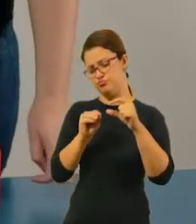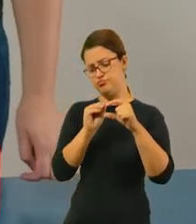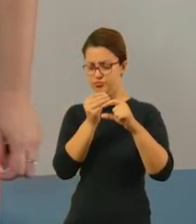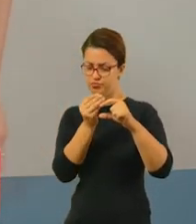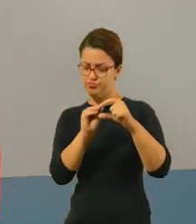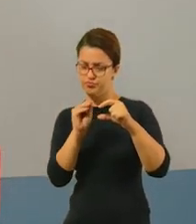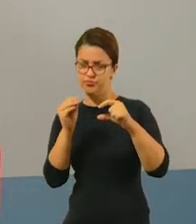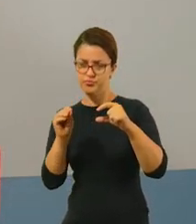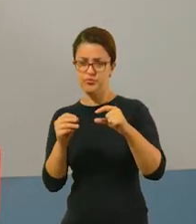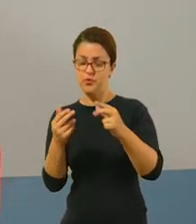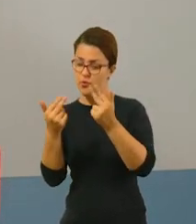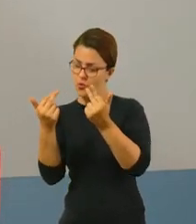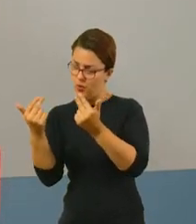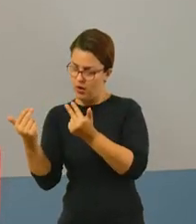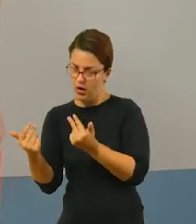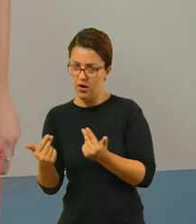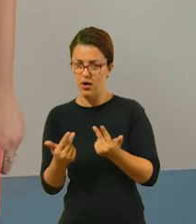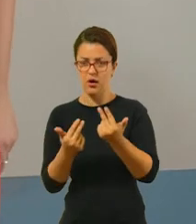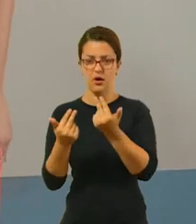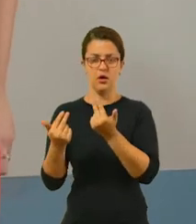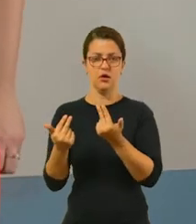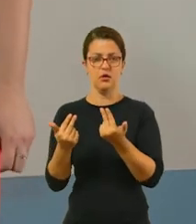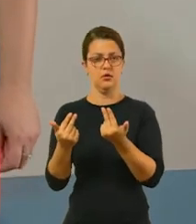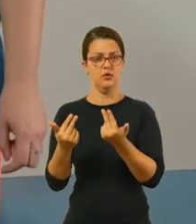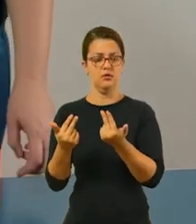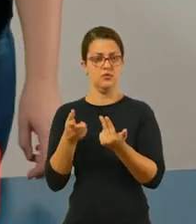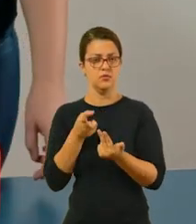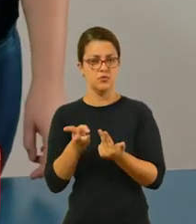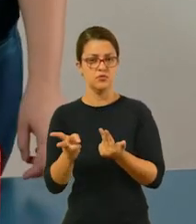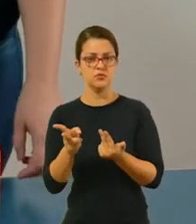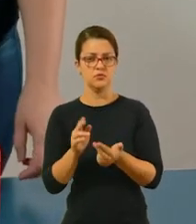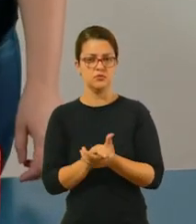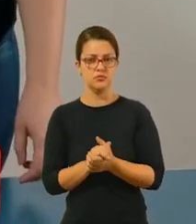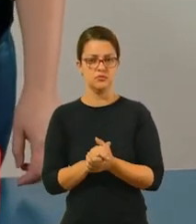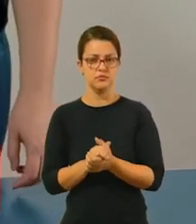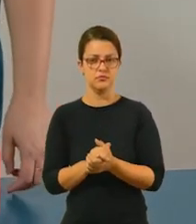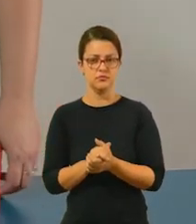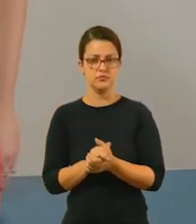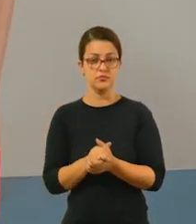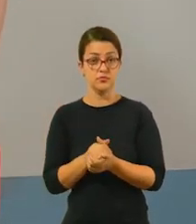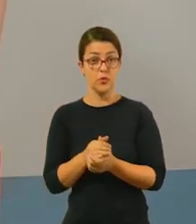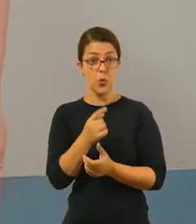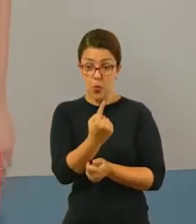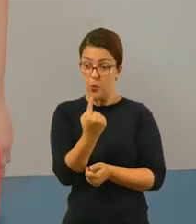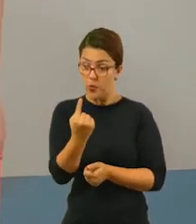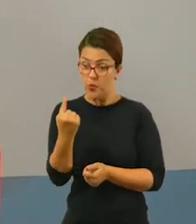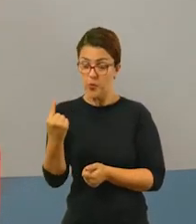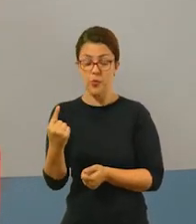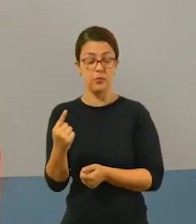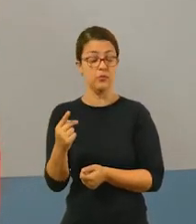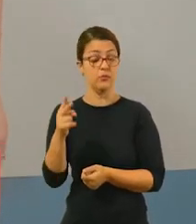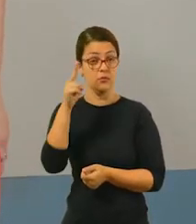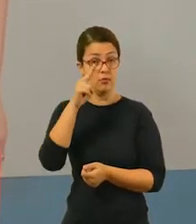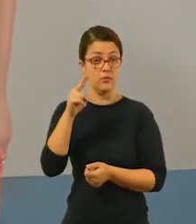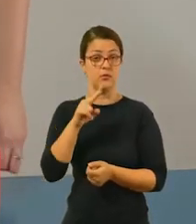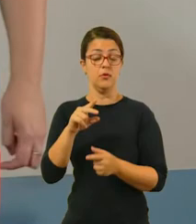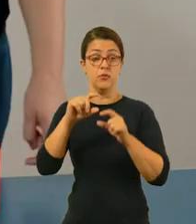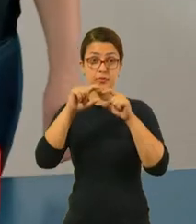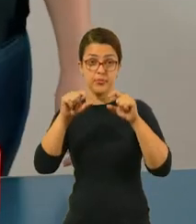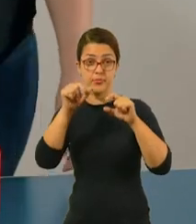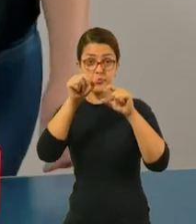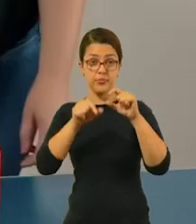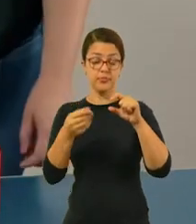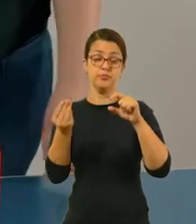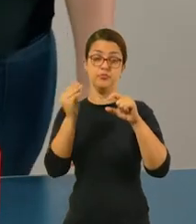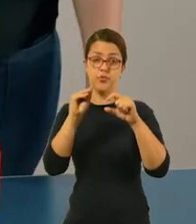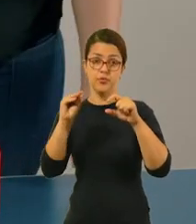bom? E aqui nas outras a mesma coisa. Agora você vai seguir a sequência de um em um. Não esqueça de completar todas e fazer